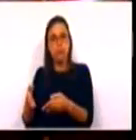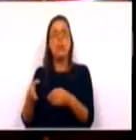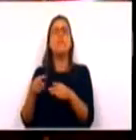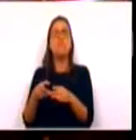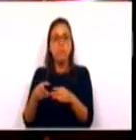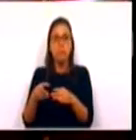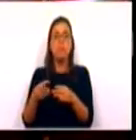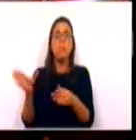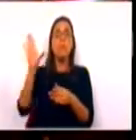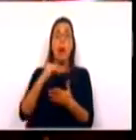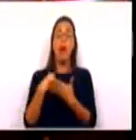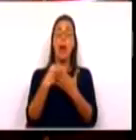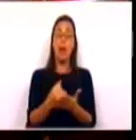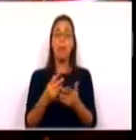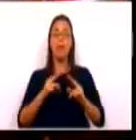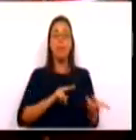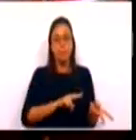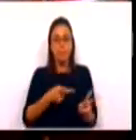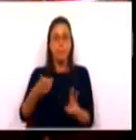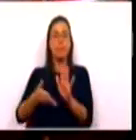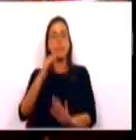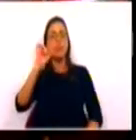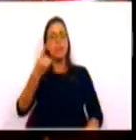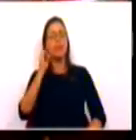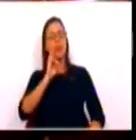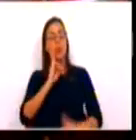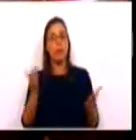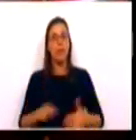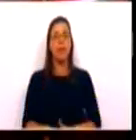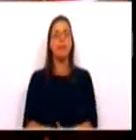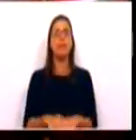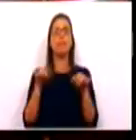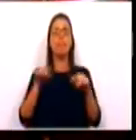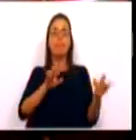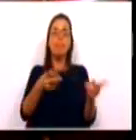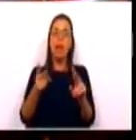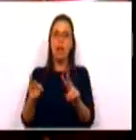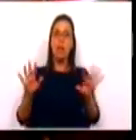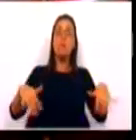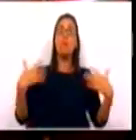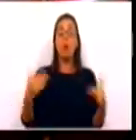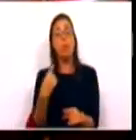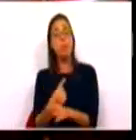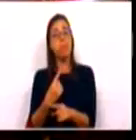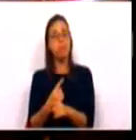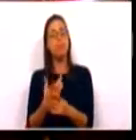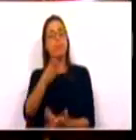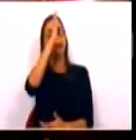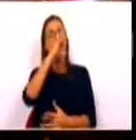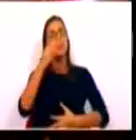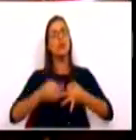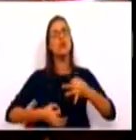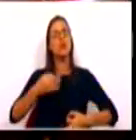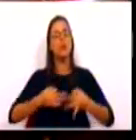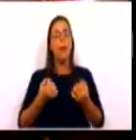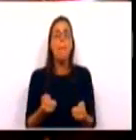e que mais contribuirão para uma tramitação célere e de qualidade. Esta alteração permitirá também ao Ministério da